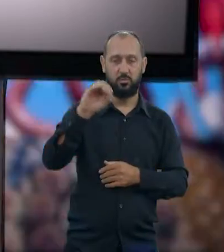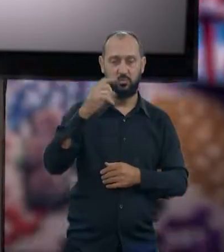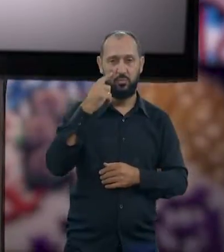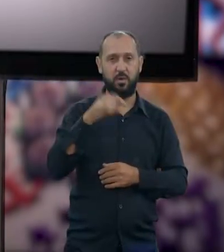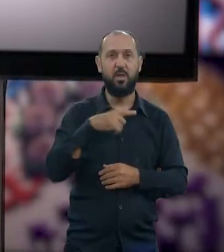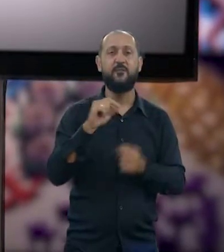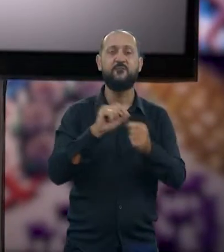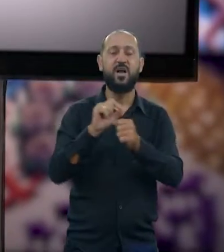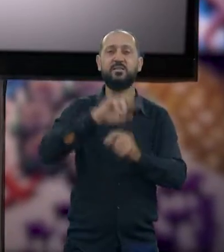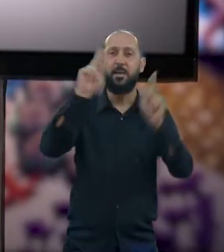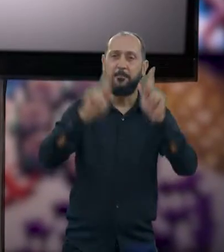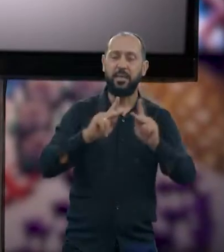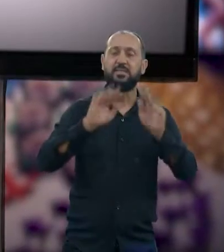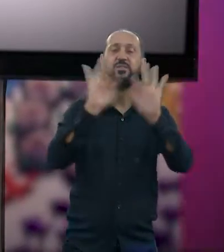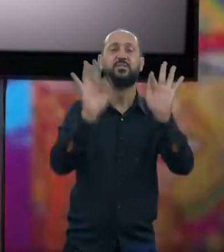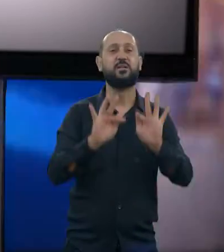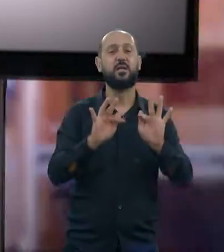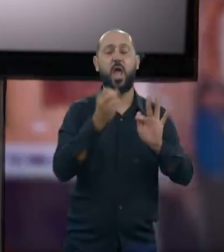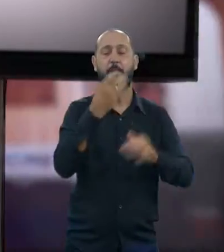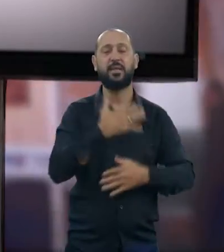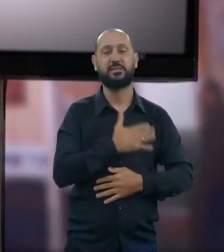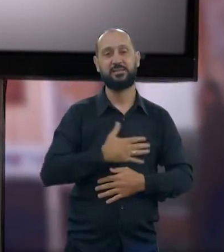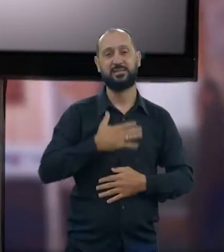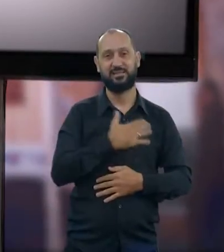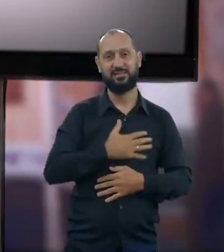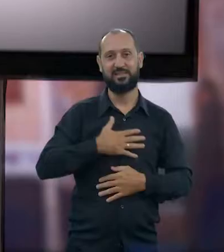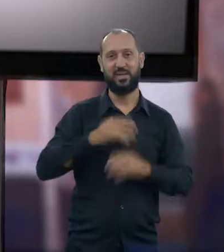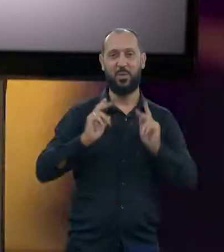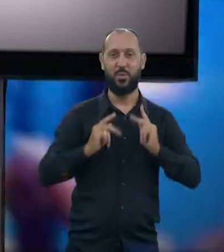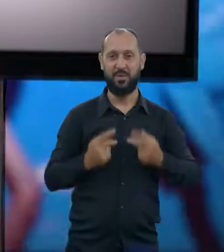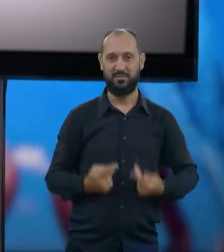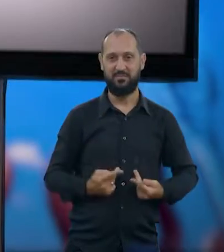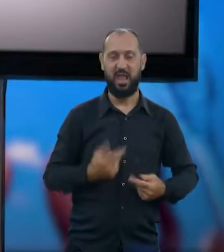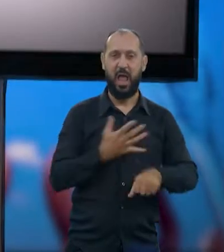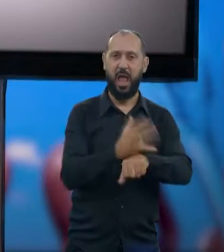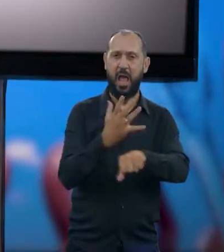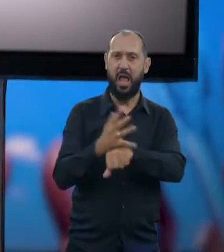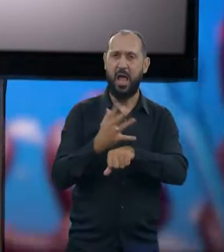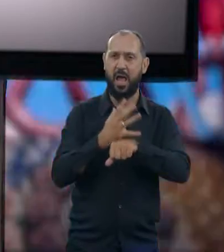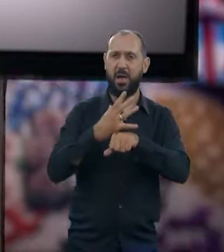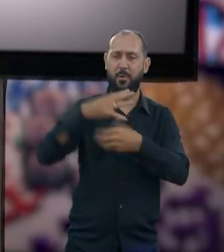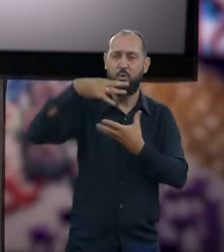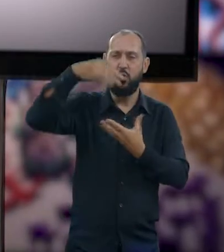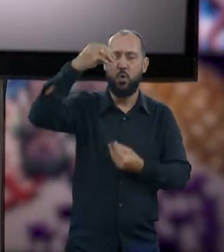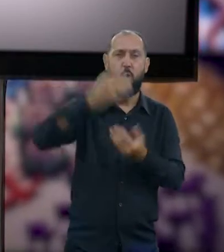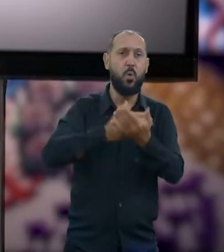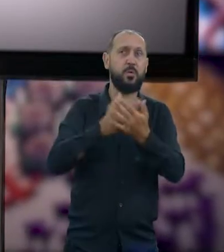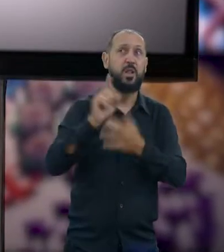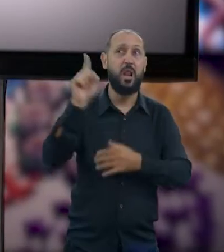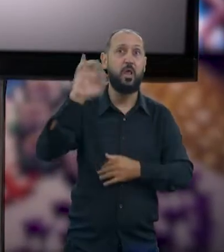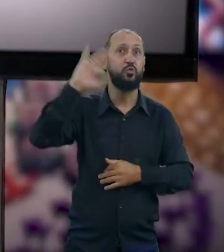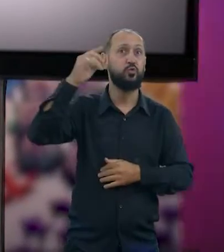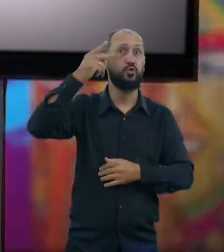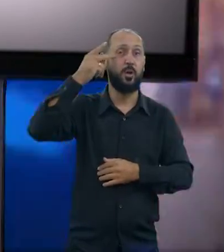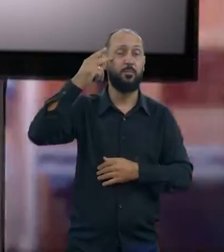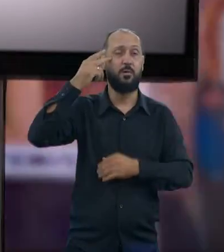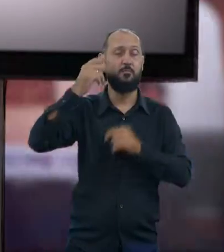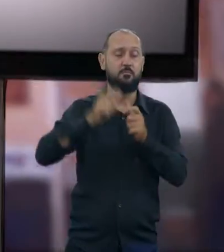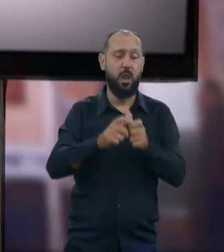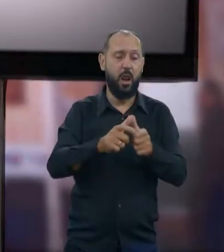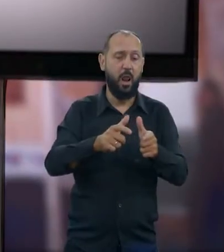movimento global que promove a paz, a felicidade e o bem-estar da humanidade. Sua prática espiritual surgiu no Japão e